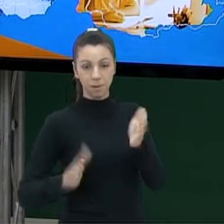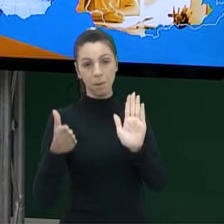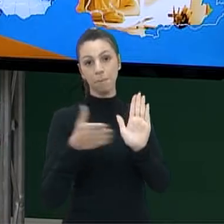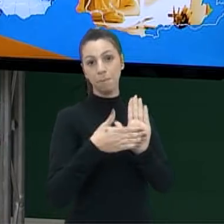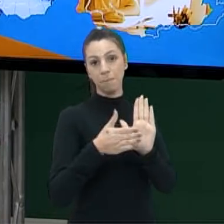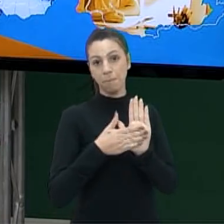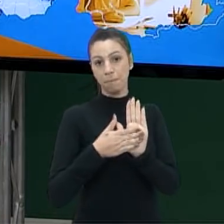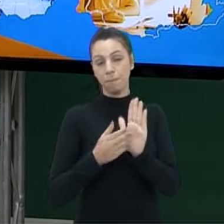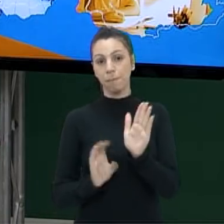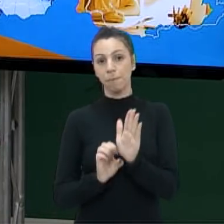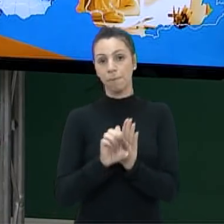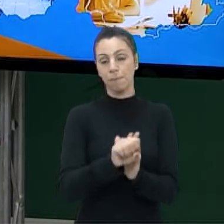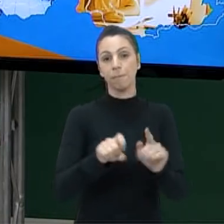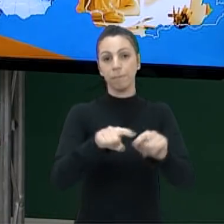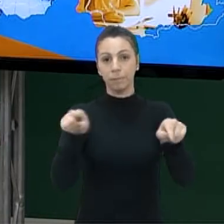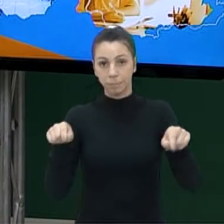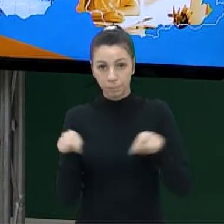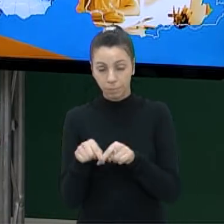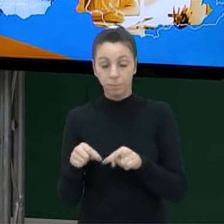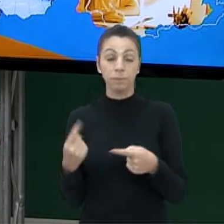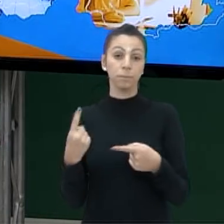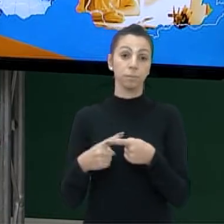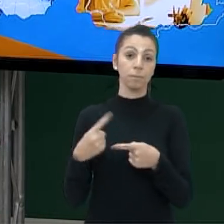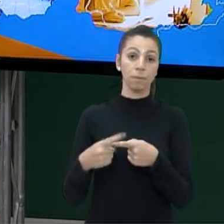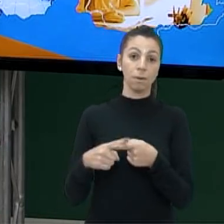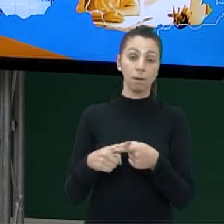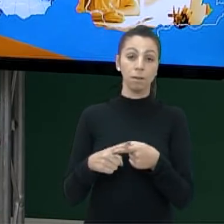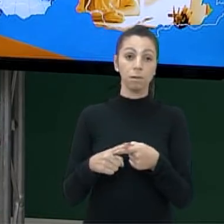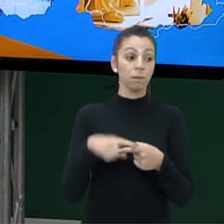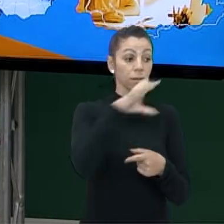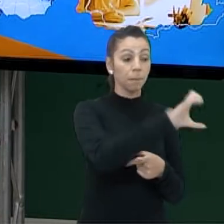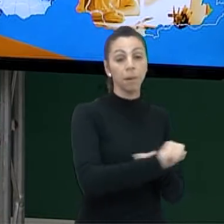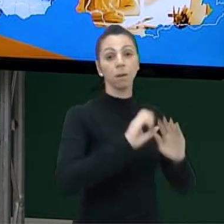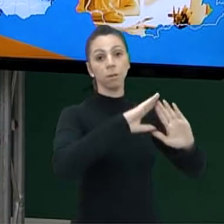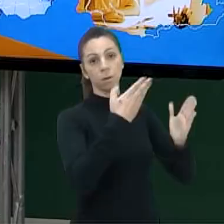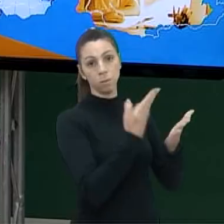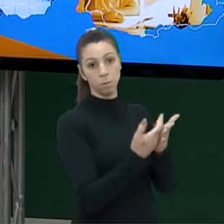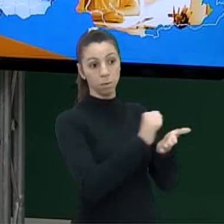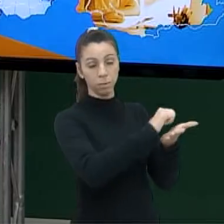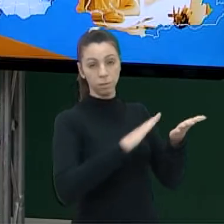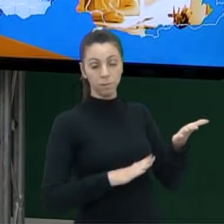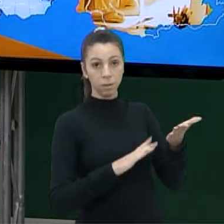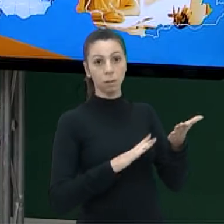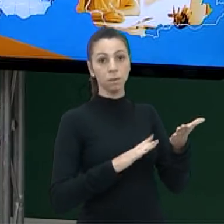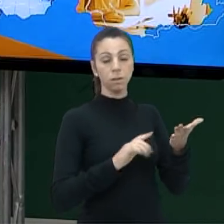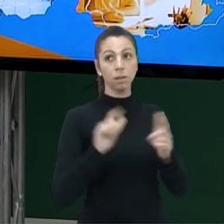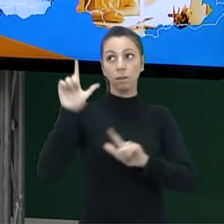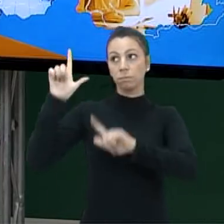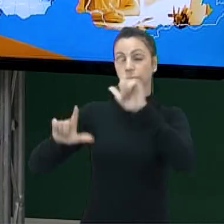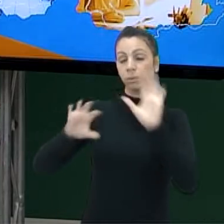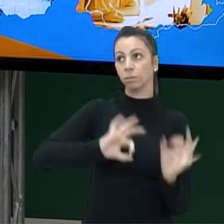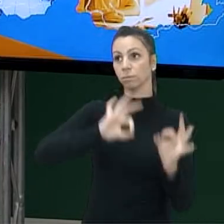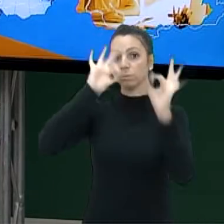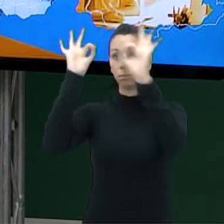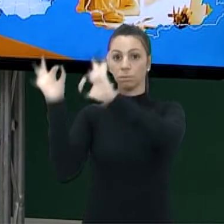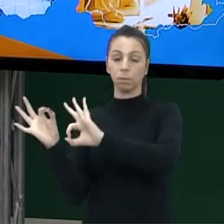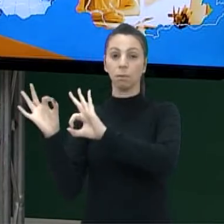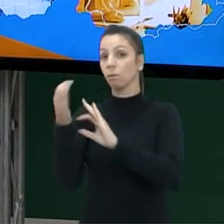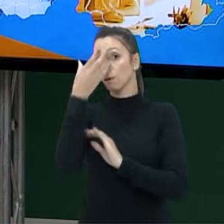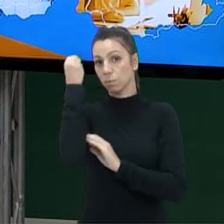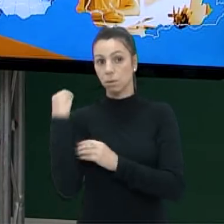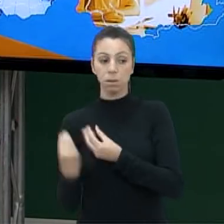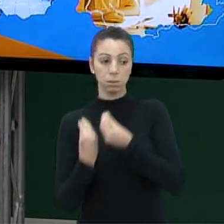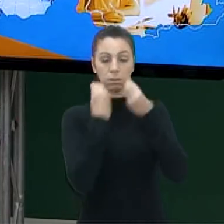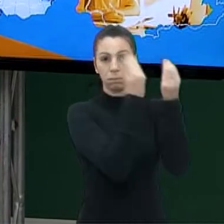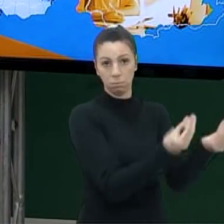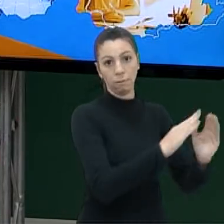lá na plataforma. E também quem está pegando as atividades na escola, né, e que está assistindo pela televisão, não esqueça de levar essas atividades,